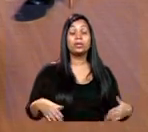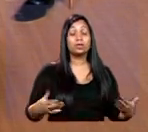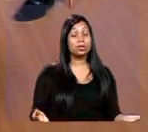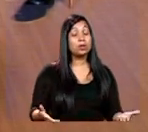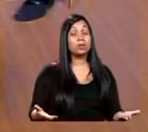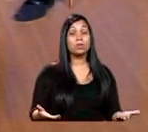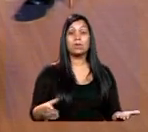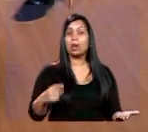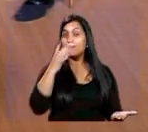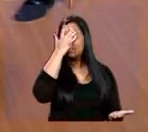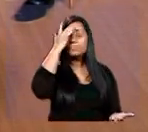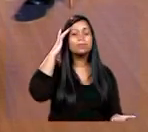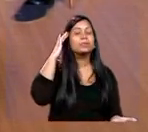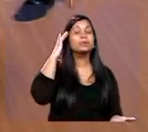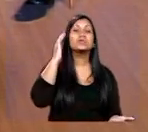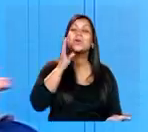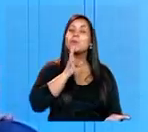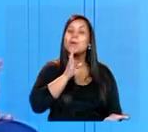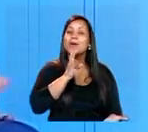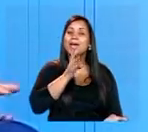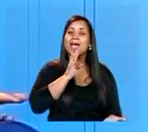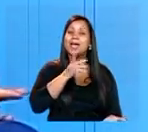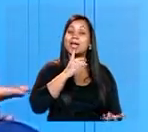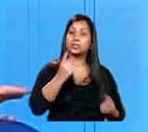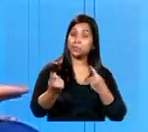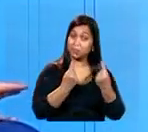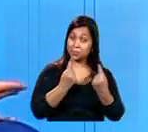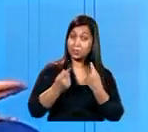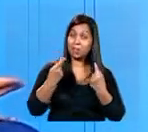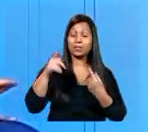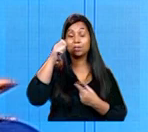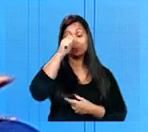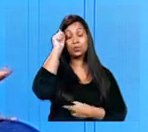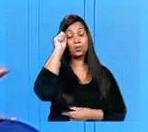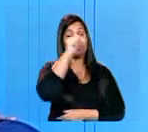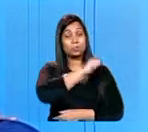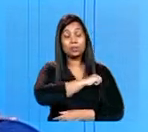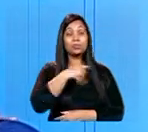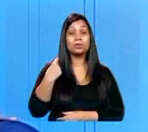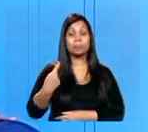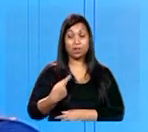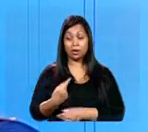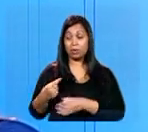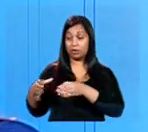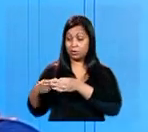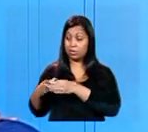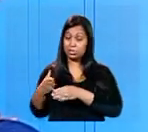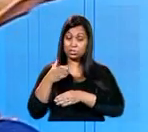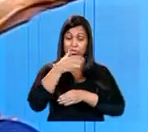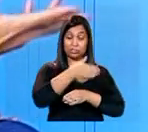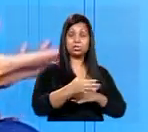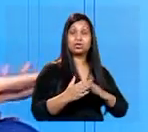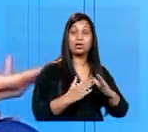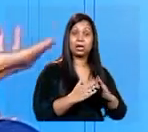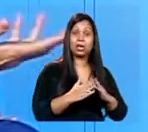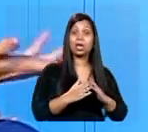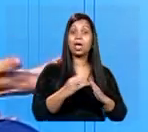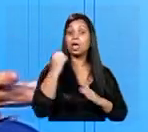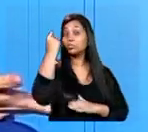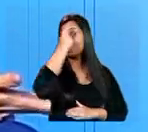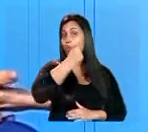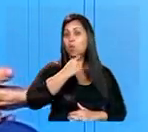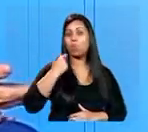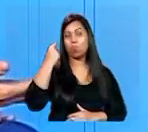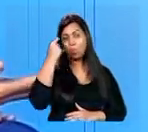chácaras e tudo. Então, muitas vezes, para quem está aí e conhece o trânsito de São José do Rio Preto, para a gente sair da nossa sede e chegar num domicílio, demora